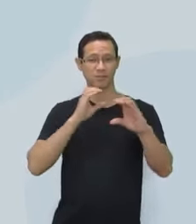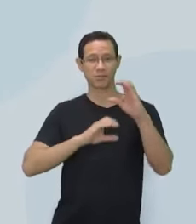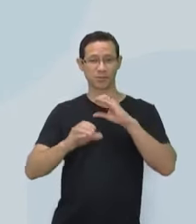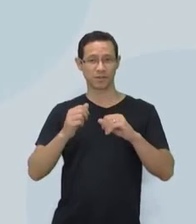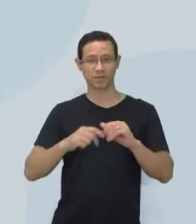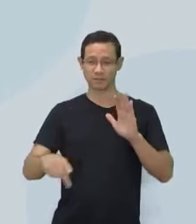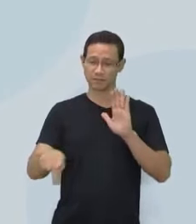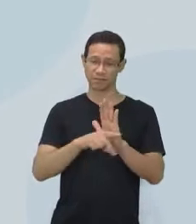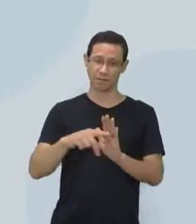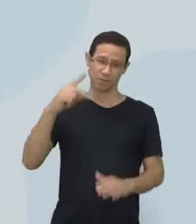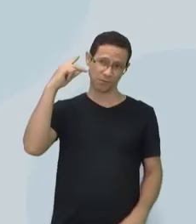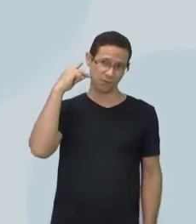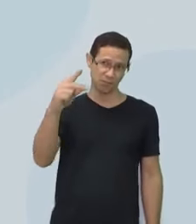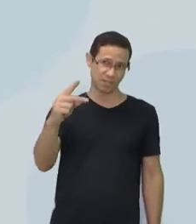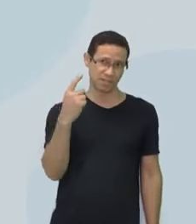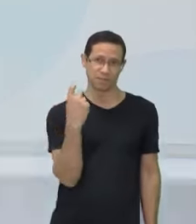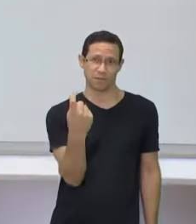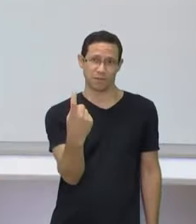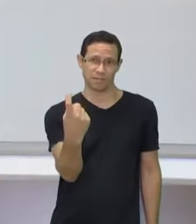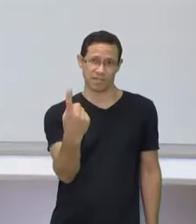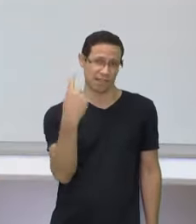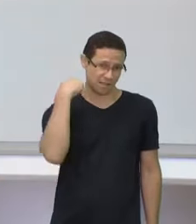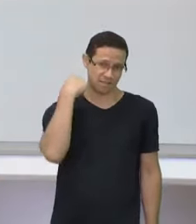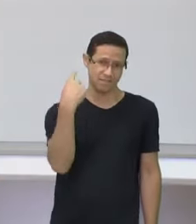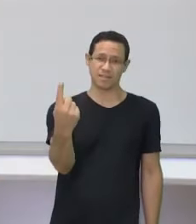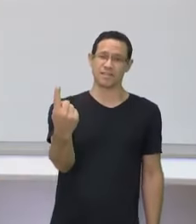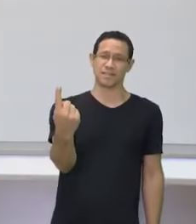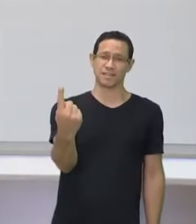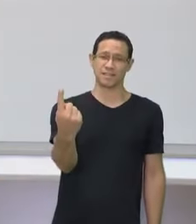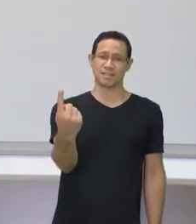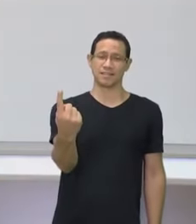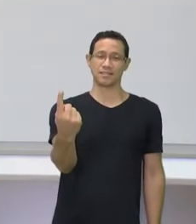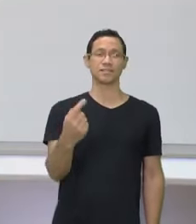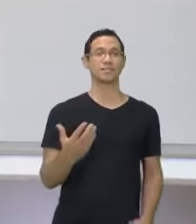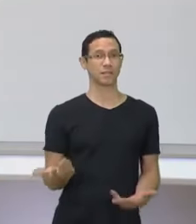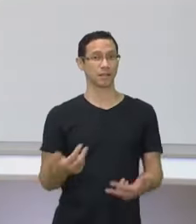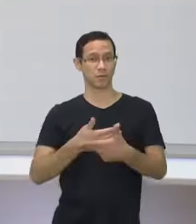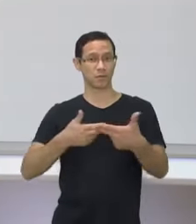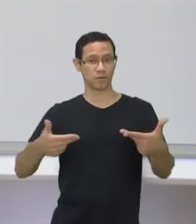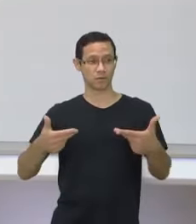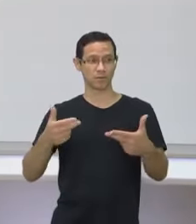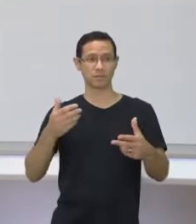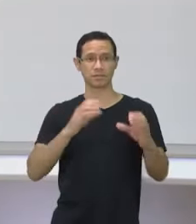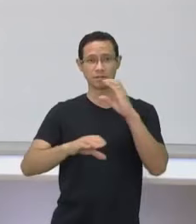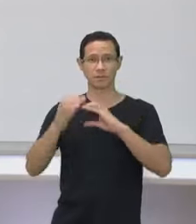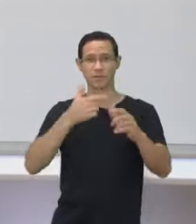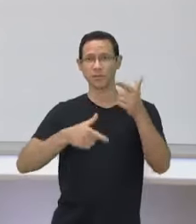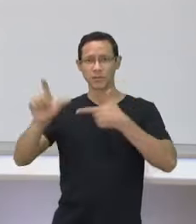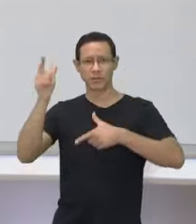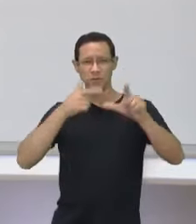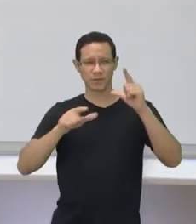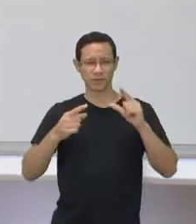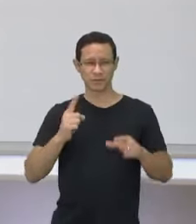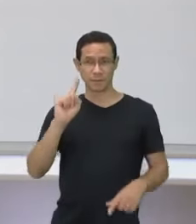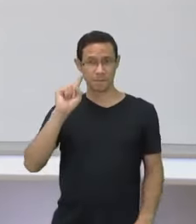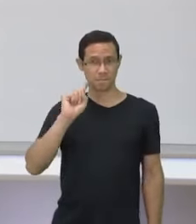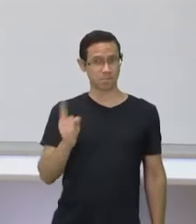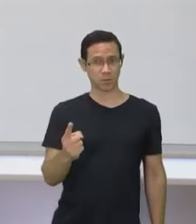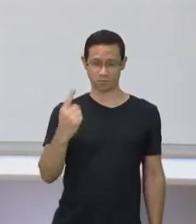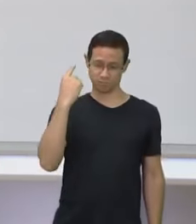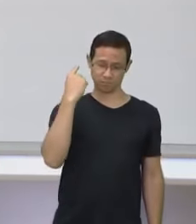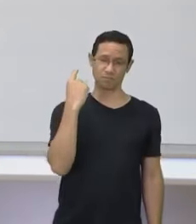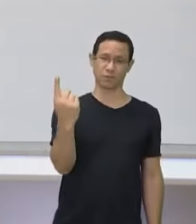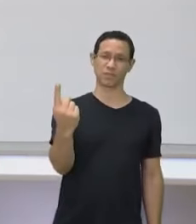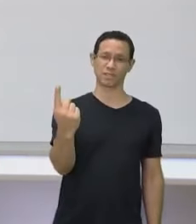só o fato de escrever 1000 canções, é 1000 canções só para você. Ou seja, além das canções que eu vou escrever para outros motivos, 1000 será só para